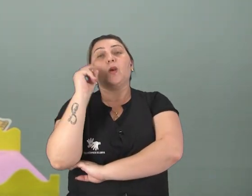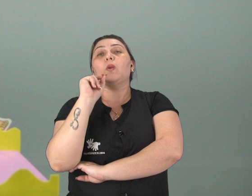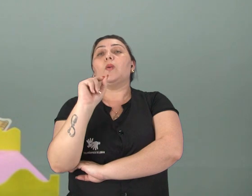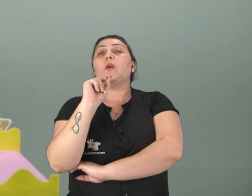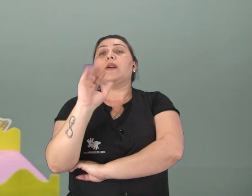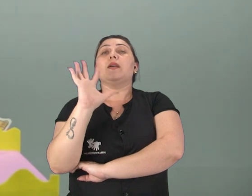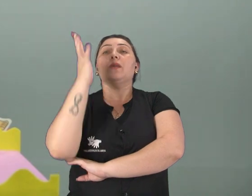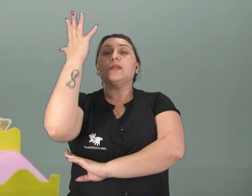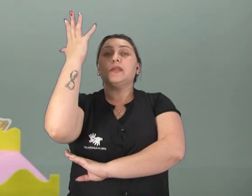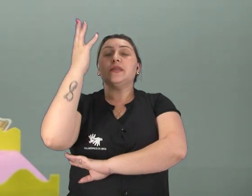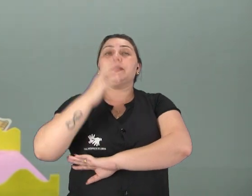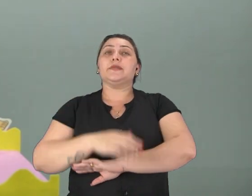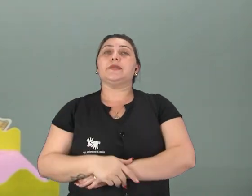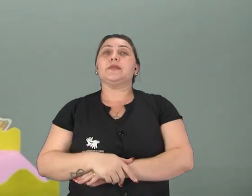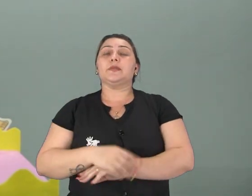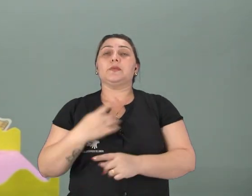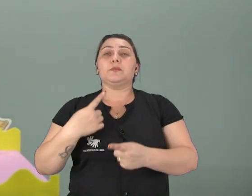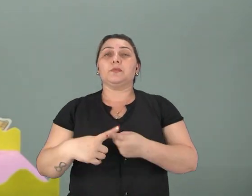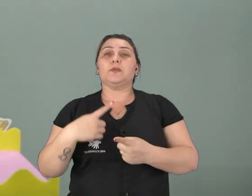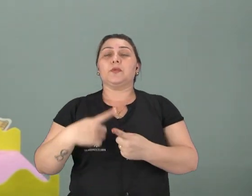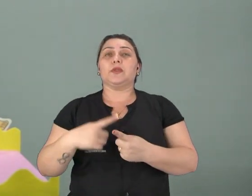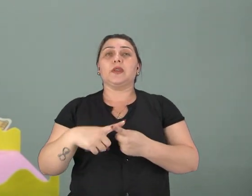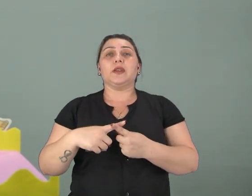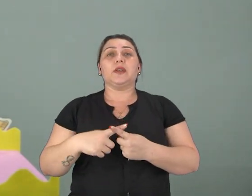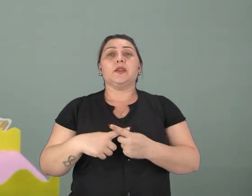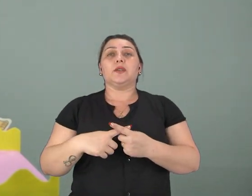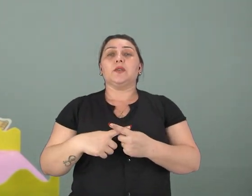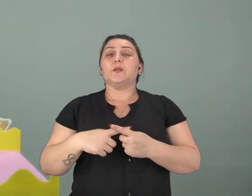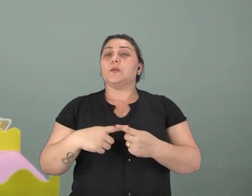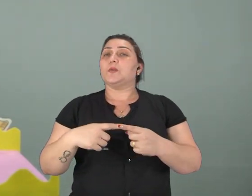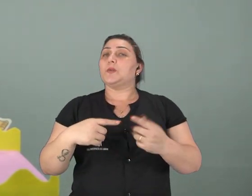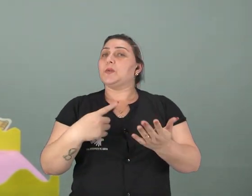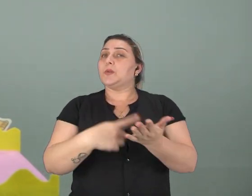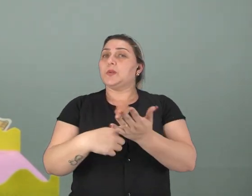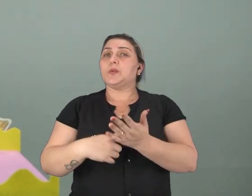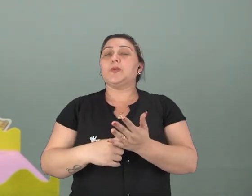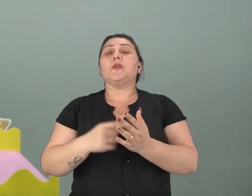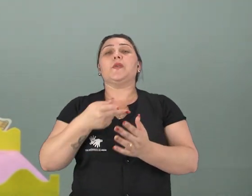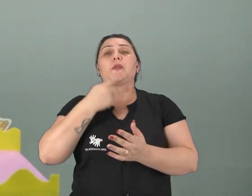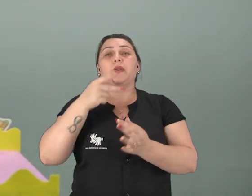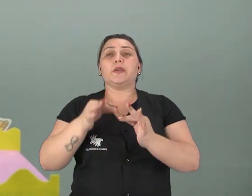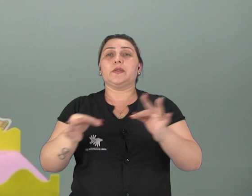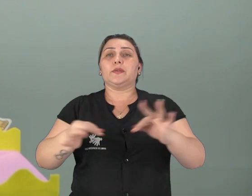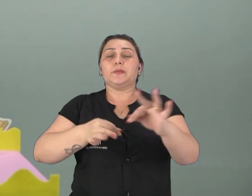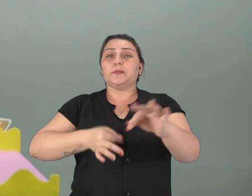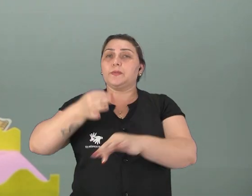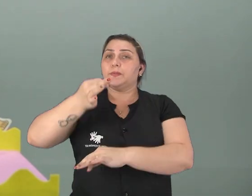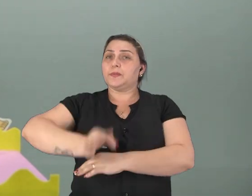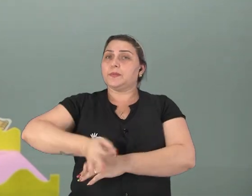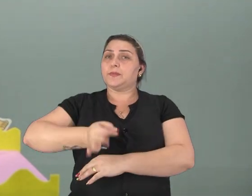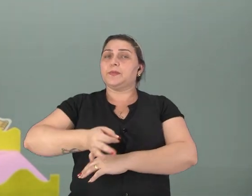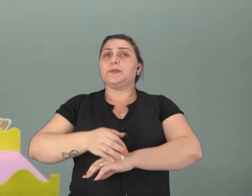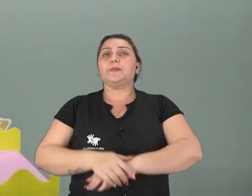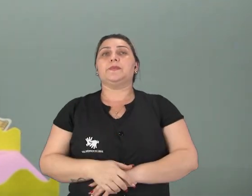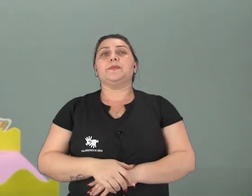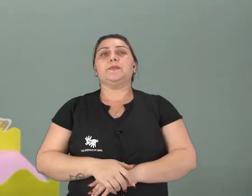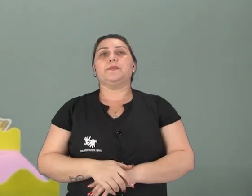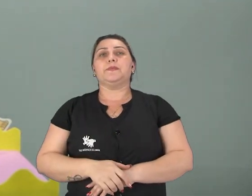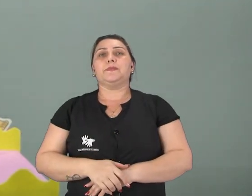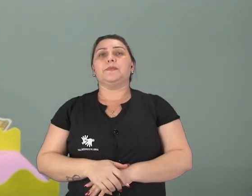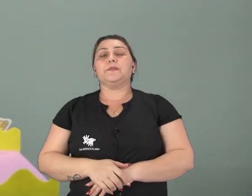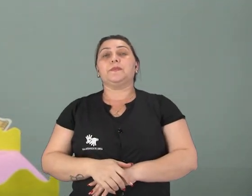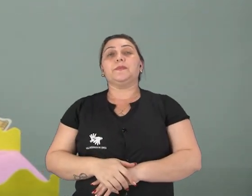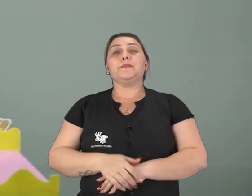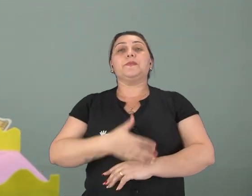que aconteceu? Por que que não deu certo se eu falei as medidas certinhas?